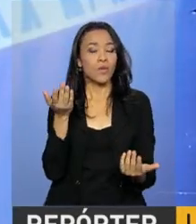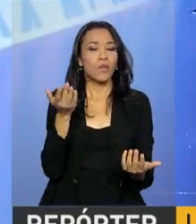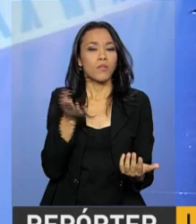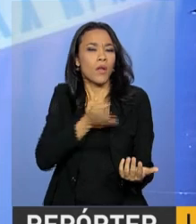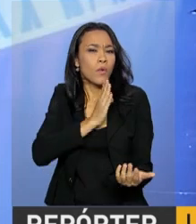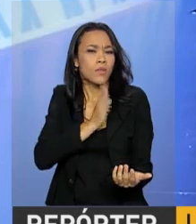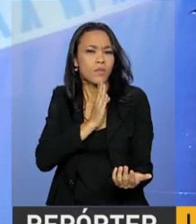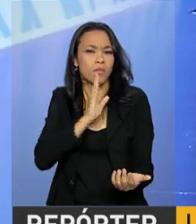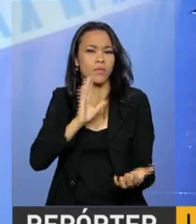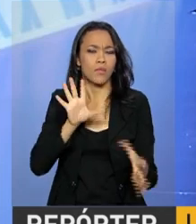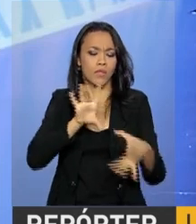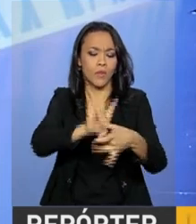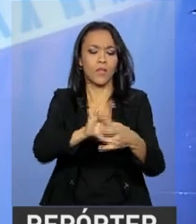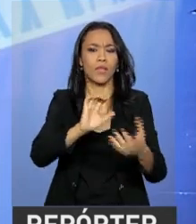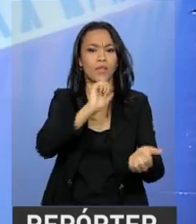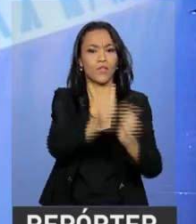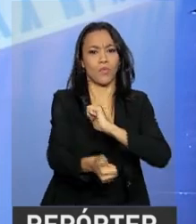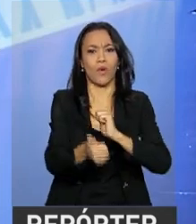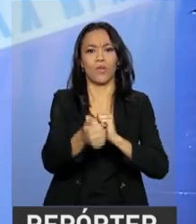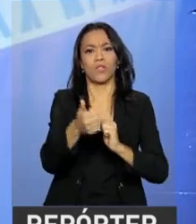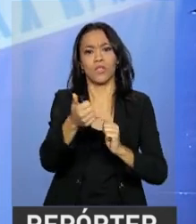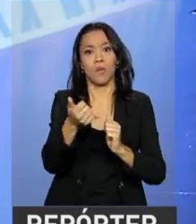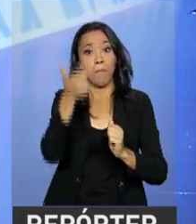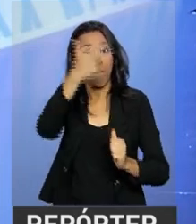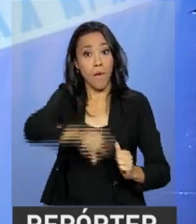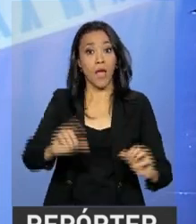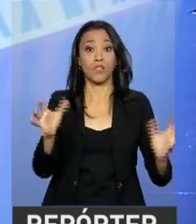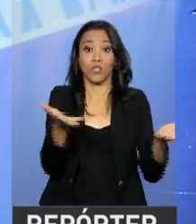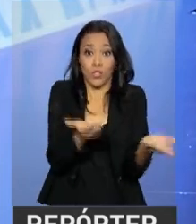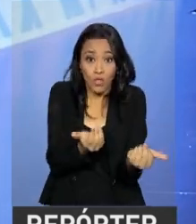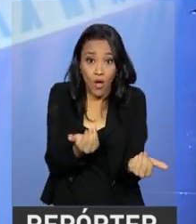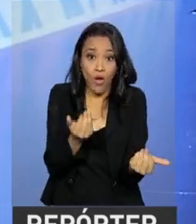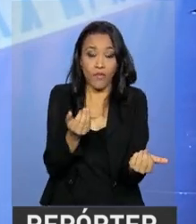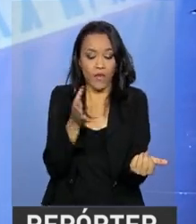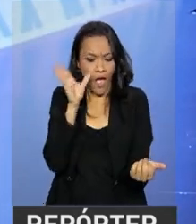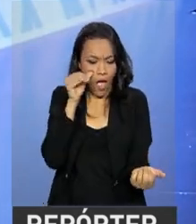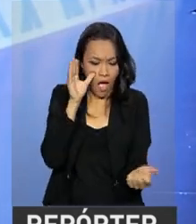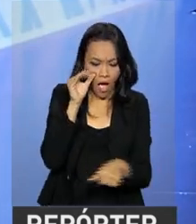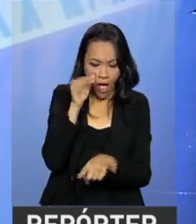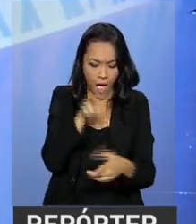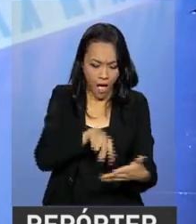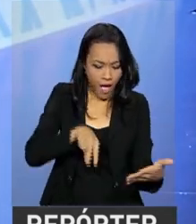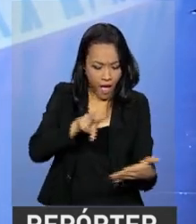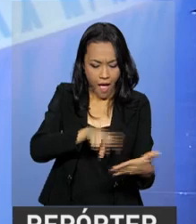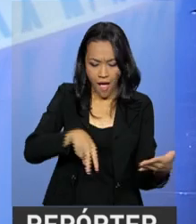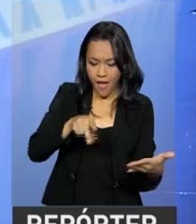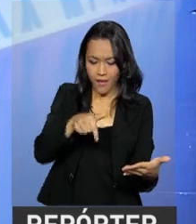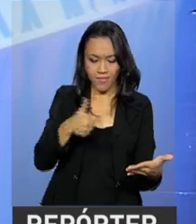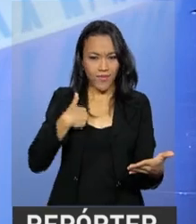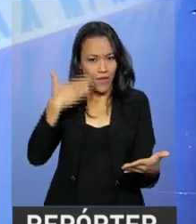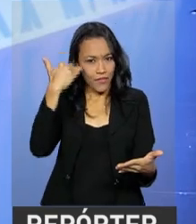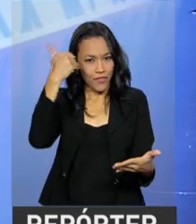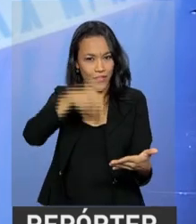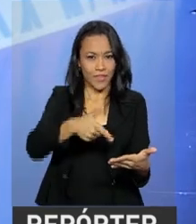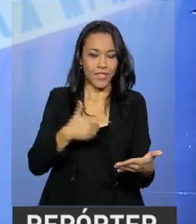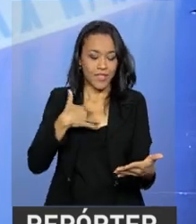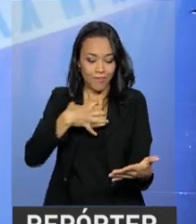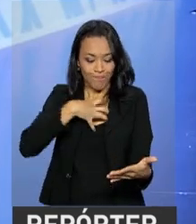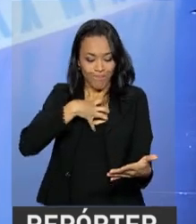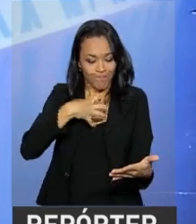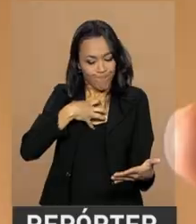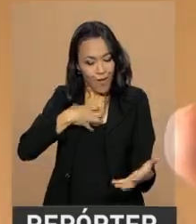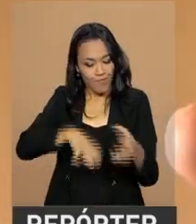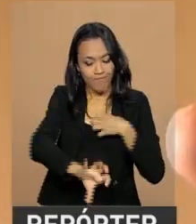esportivo, é fazer com que mais jovens tenham nesses atletas ídolos e que façam desses ídolos exemplos para